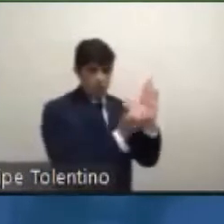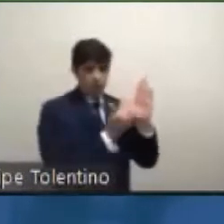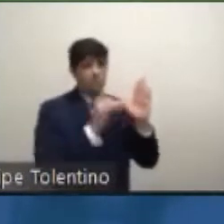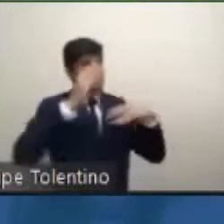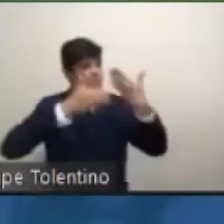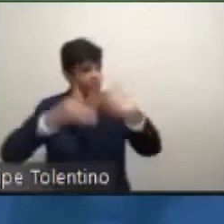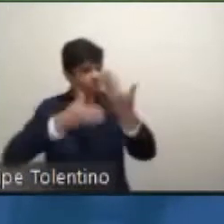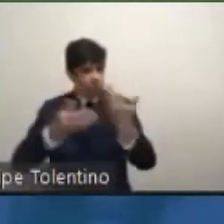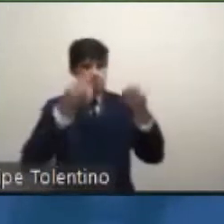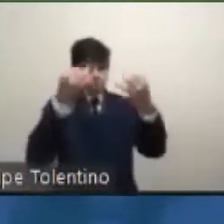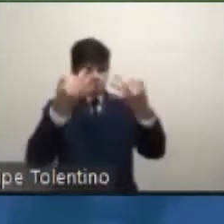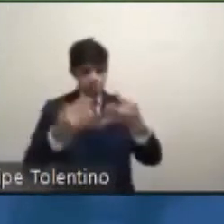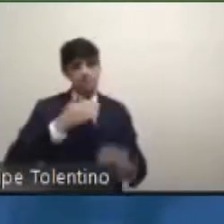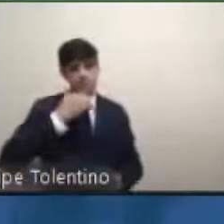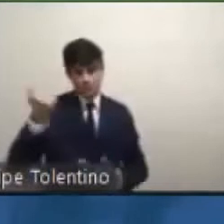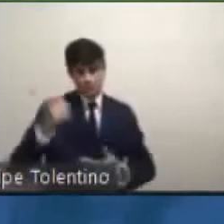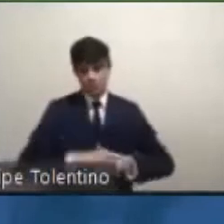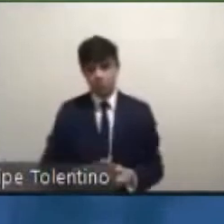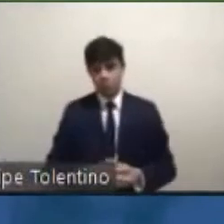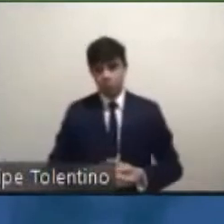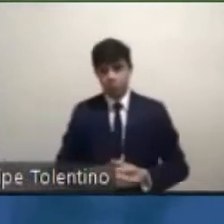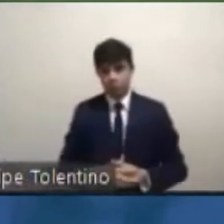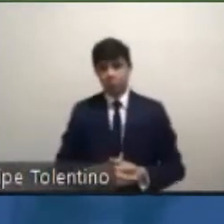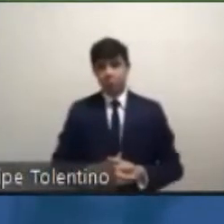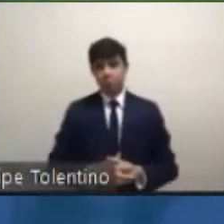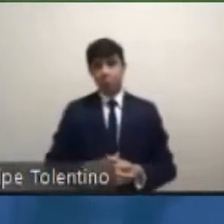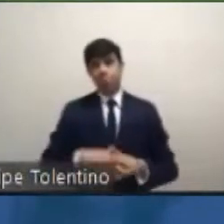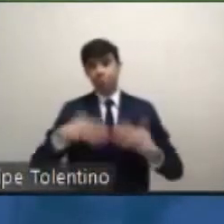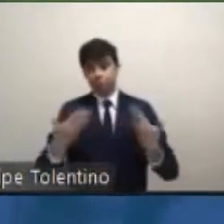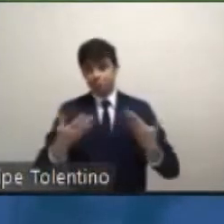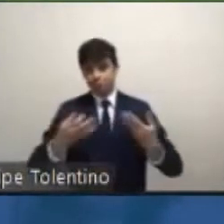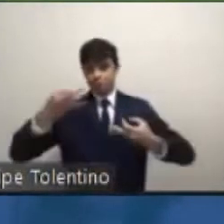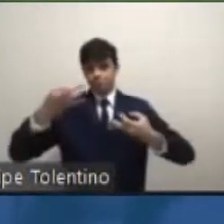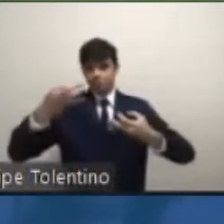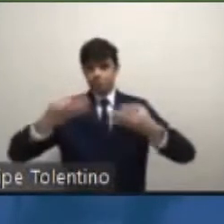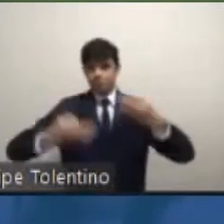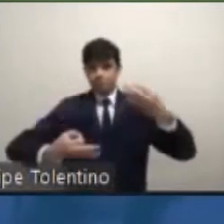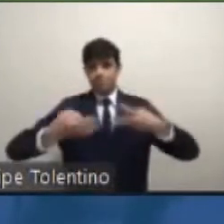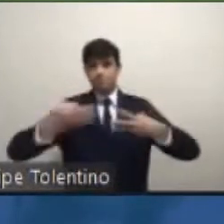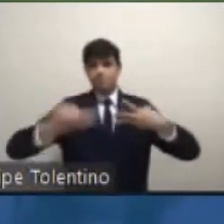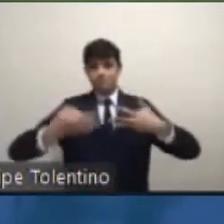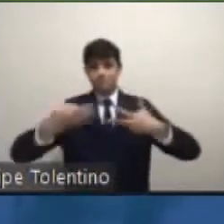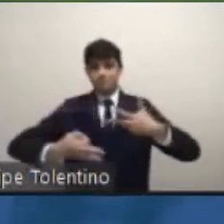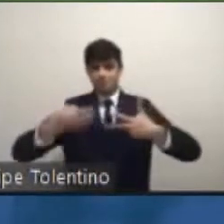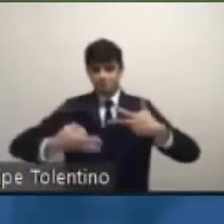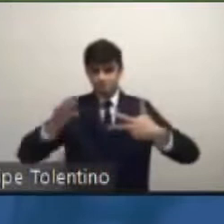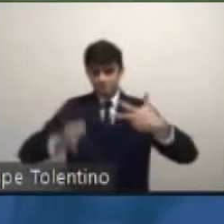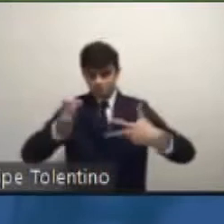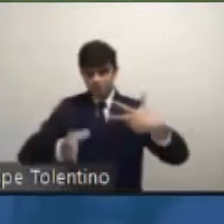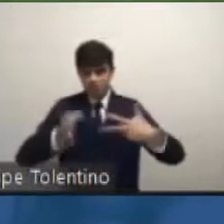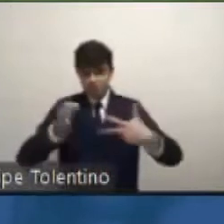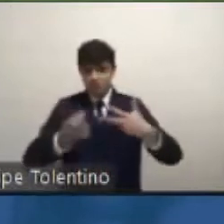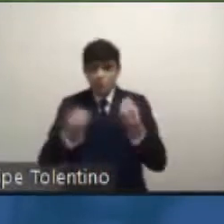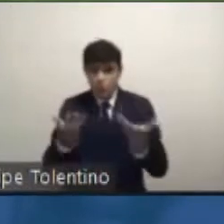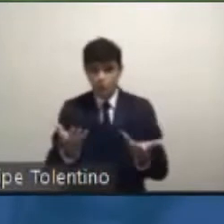Bom, e a posição do Poder Judiciário? Bom, o Poder Judiciário ele já se manifestou a respeito do conceito